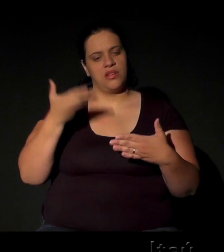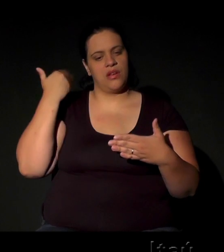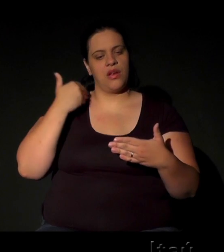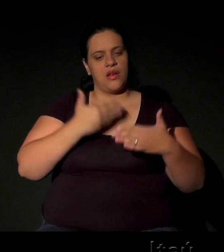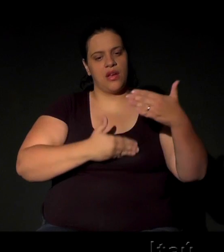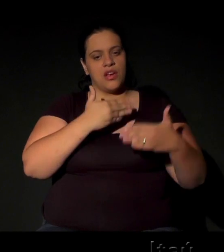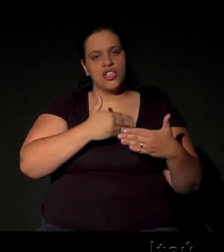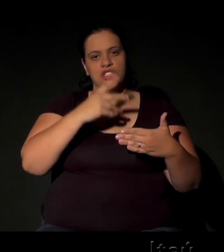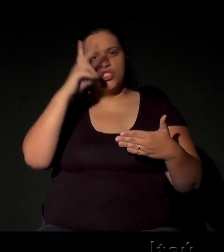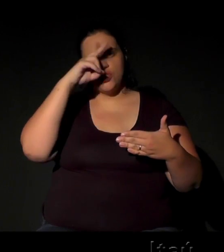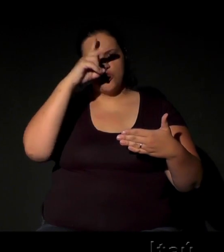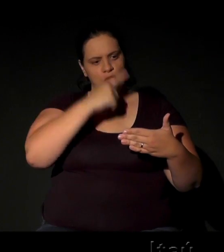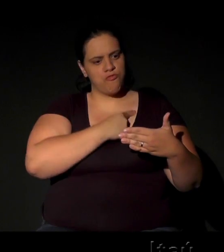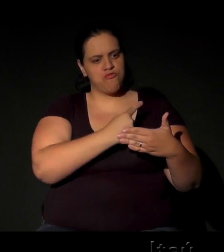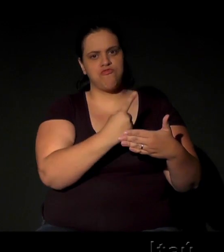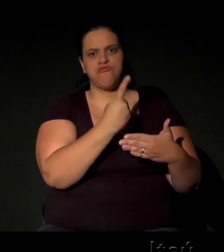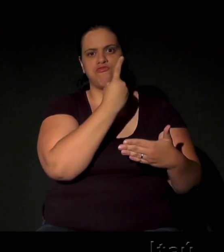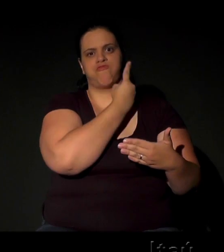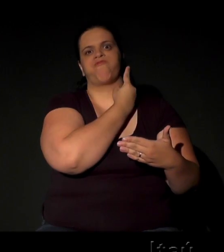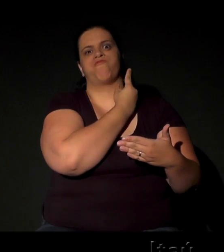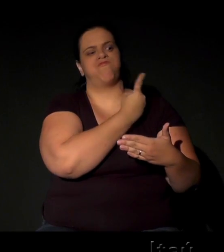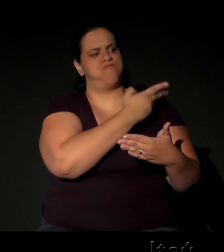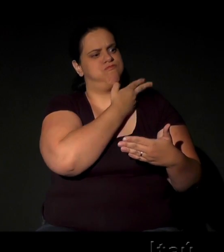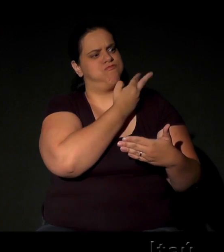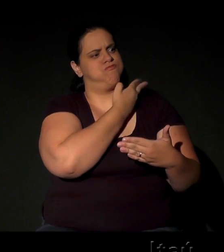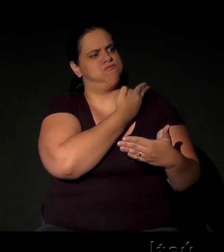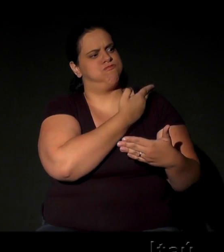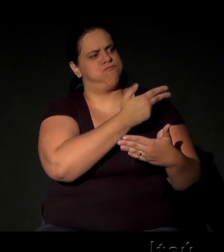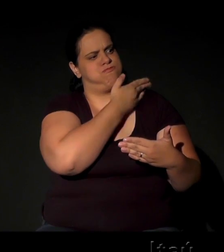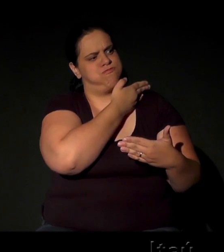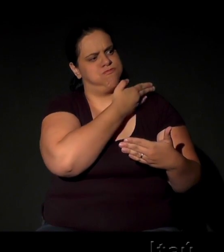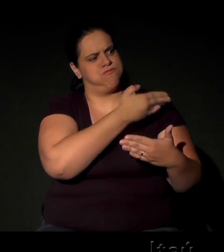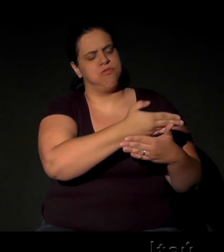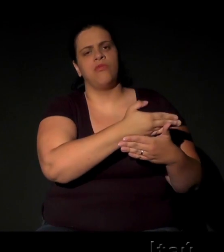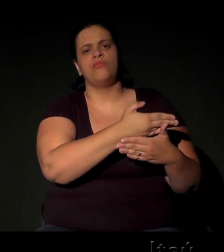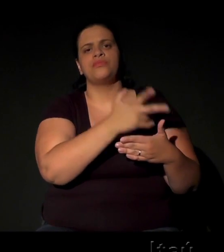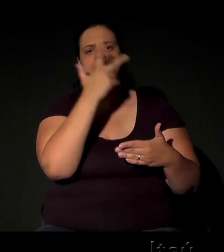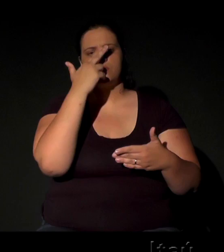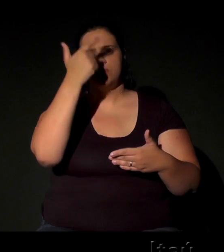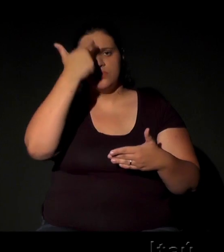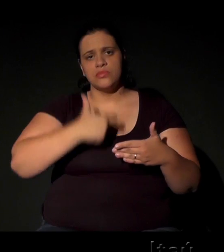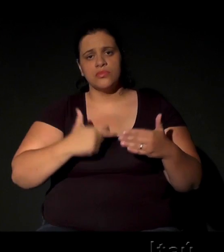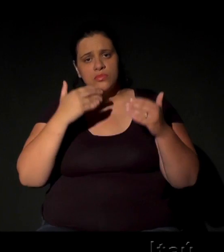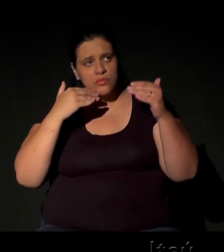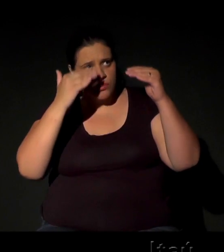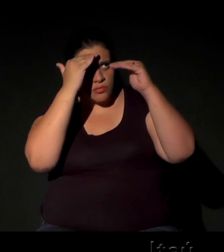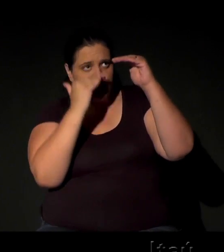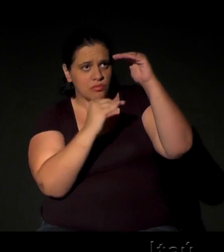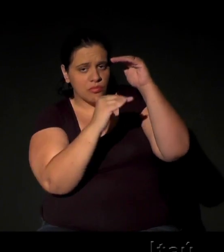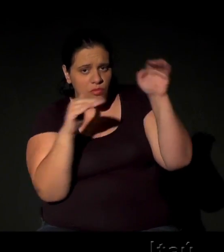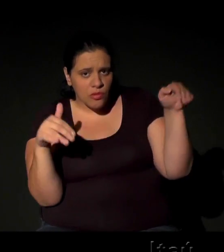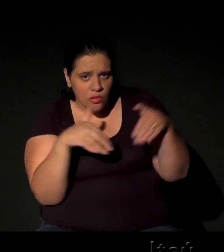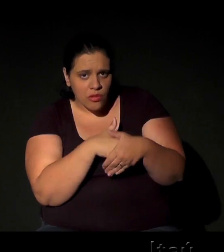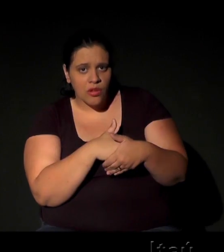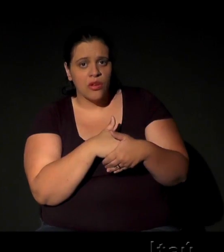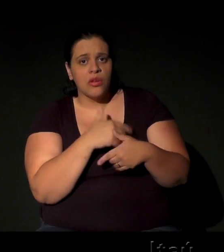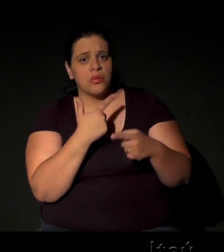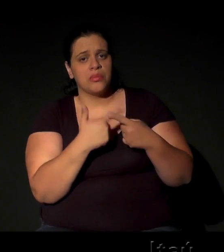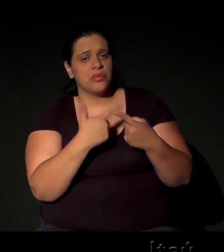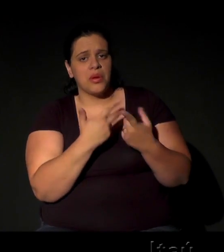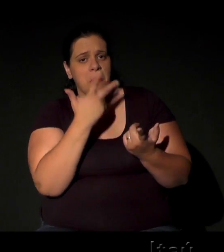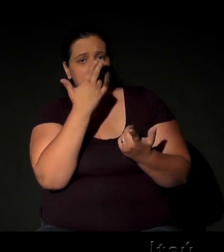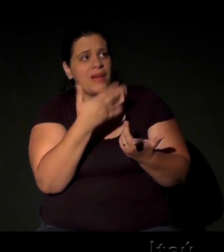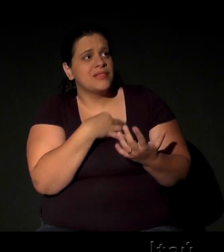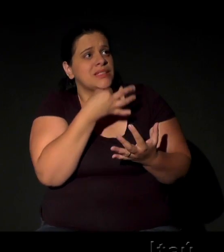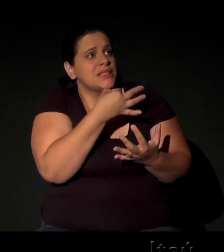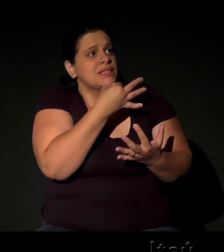e o quanto que essa visão única nos impele nos coloca num lugar de subot anidade num lugar de do outro como se a gente